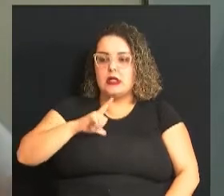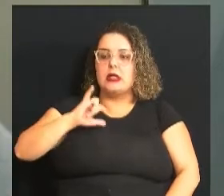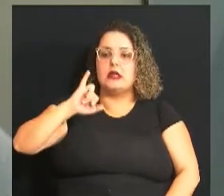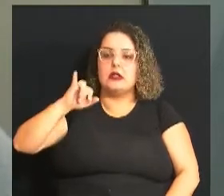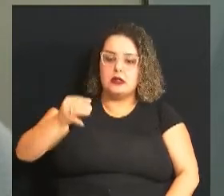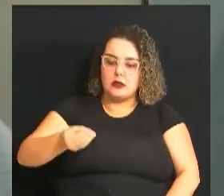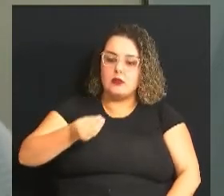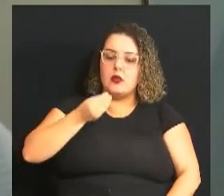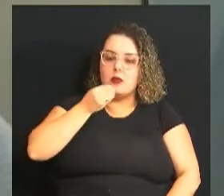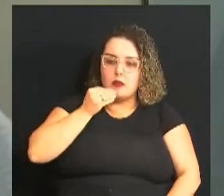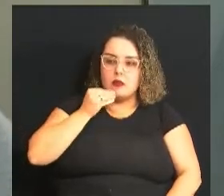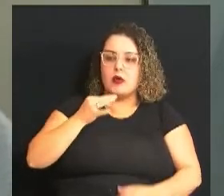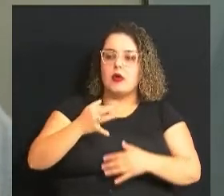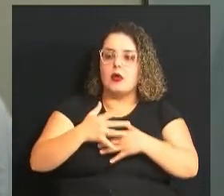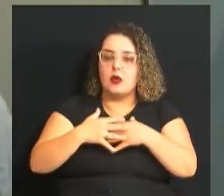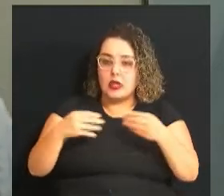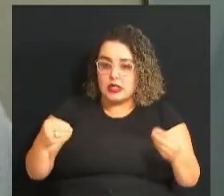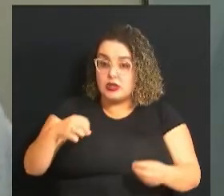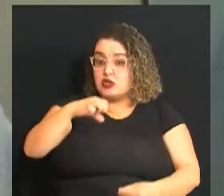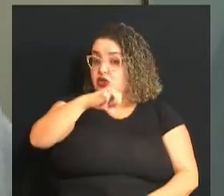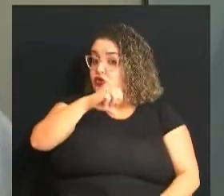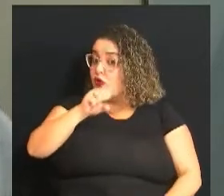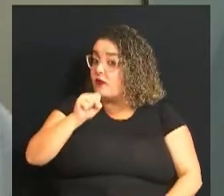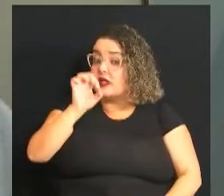de 98%.